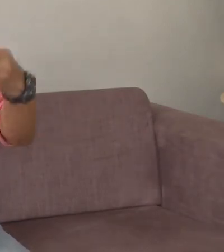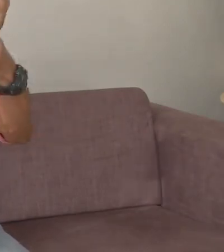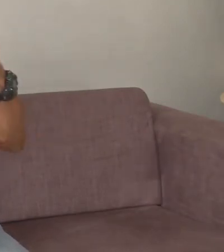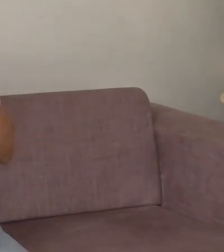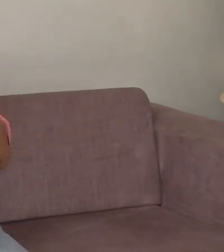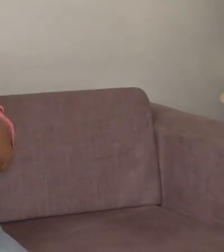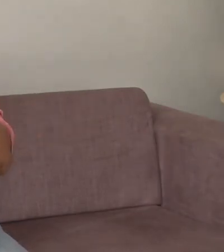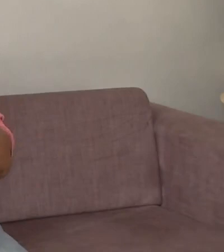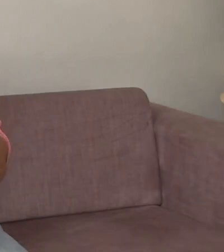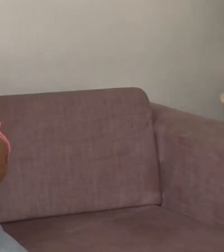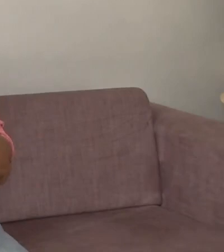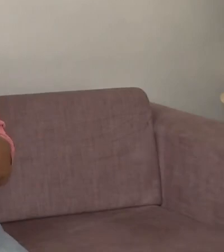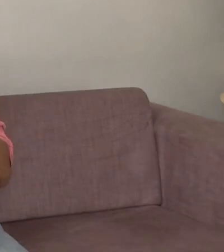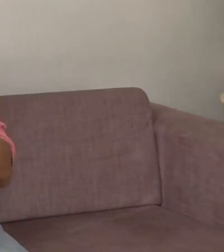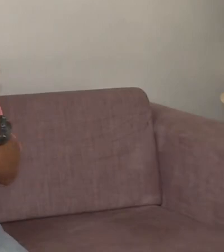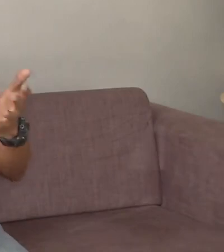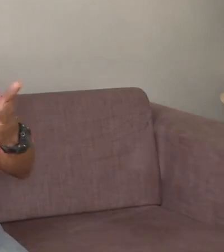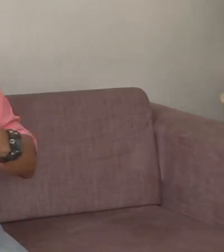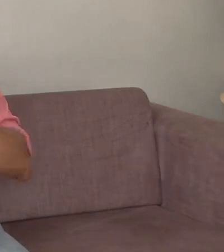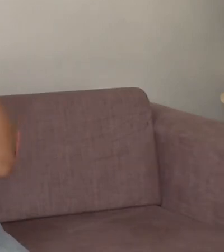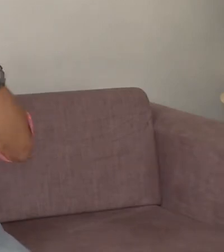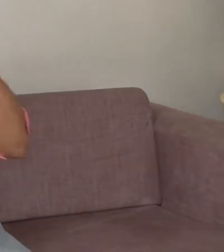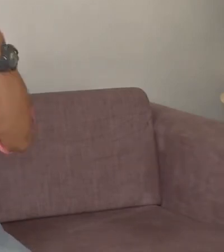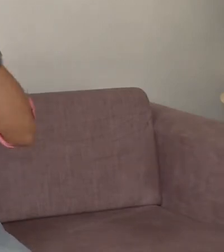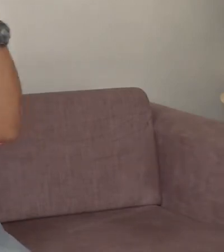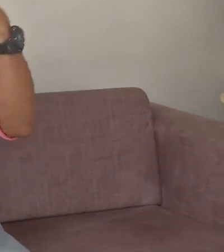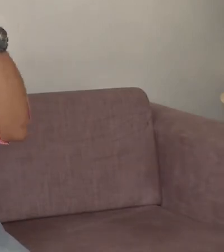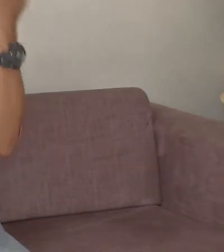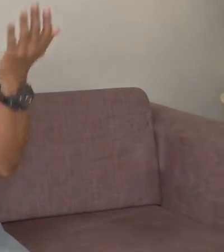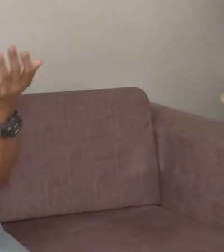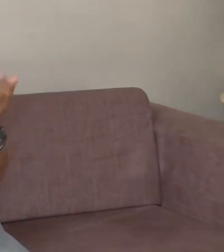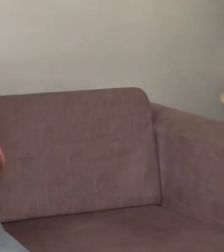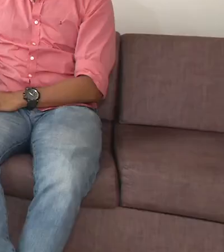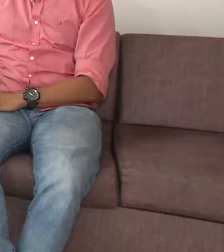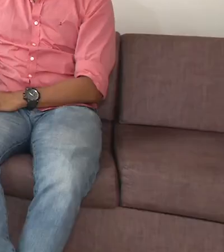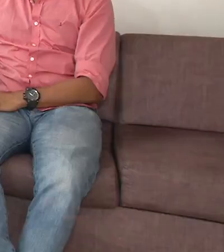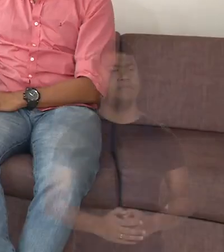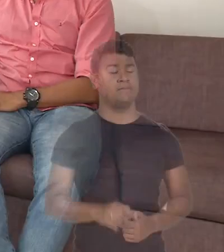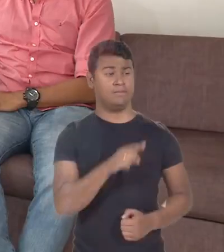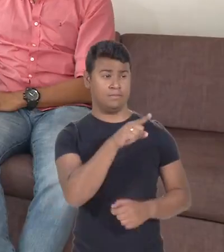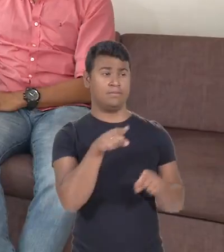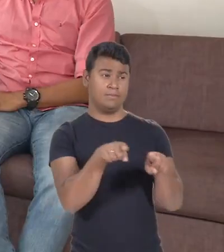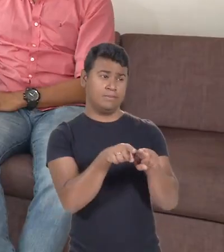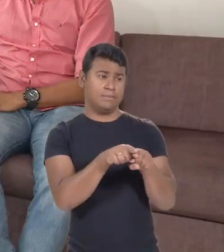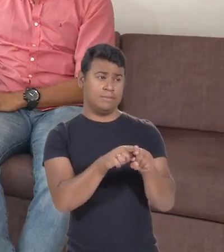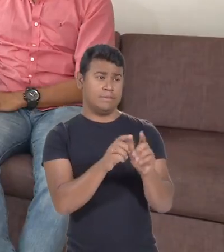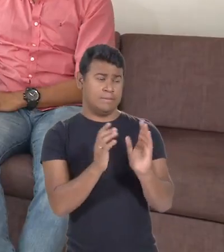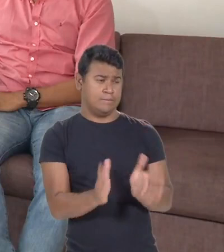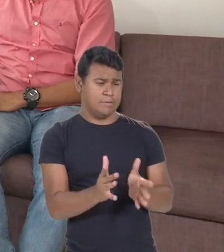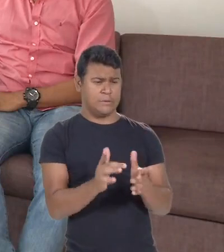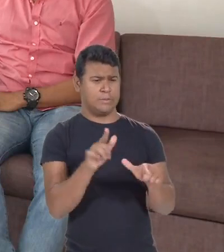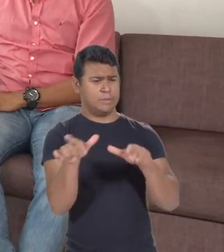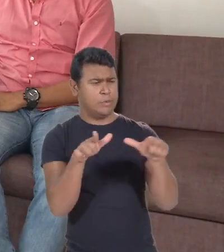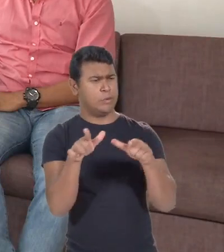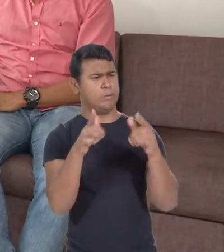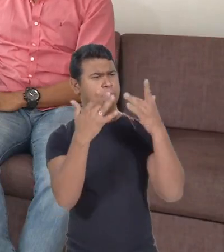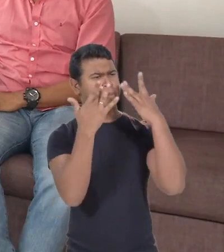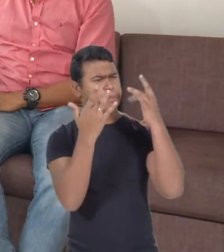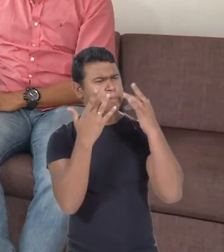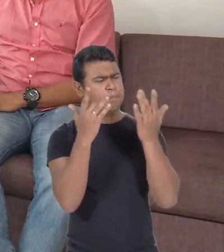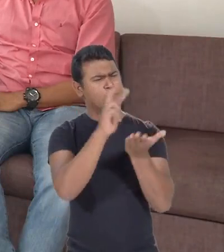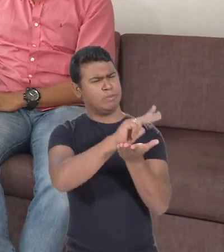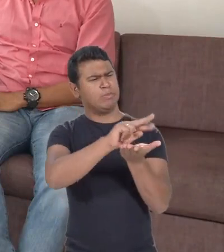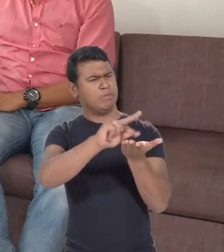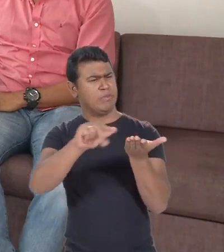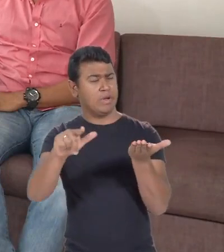da graduação de Letras Libras para colocar também na minha profissão de ator. Isso me desenvolveu bastante. Você também já trabalhou, já fez várias